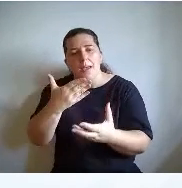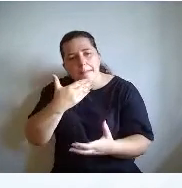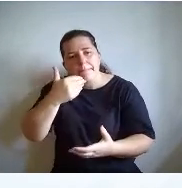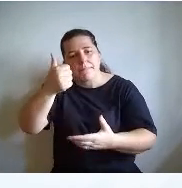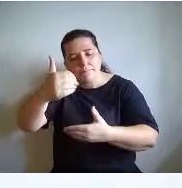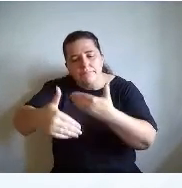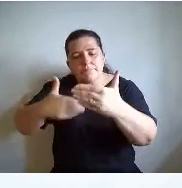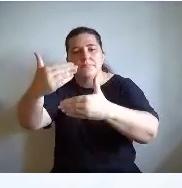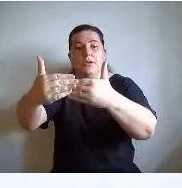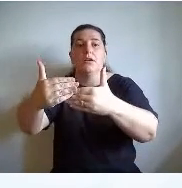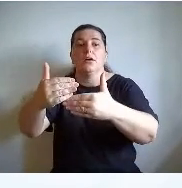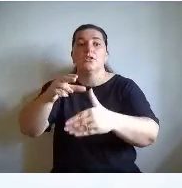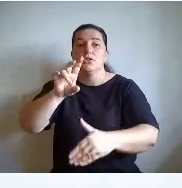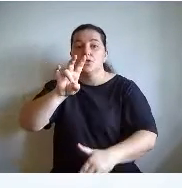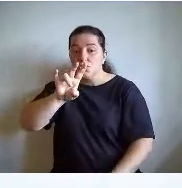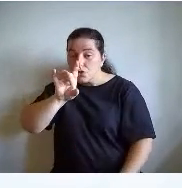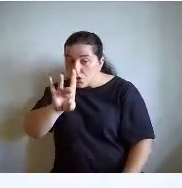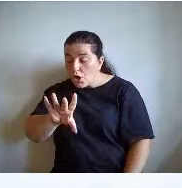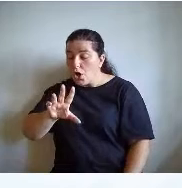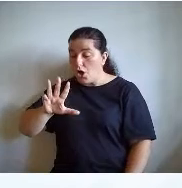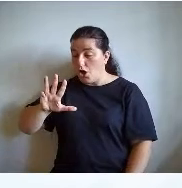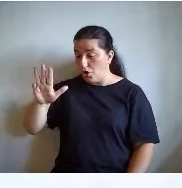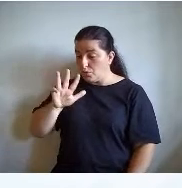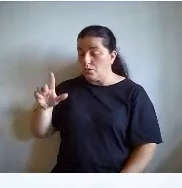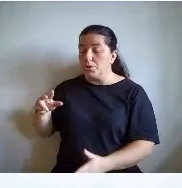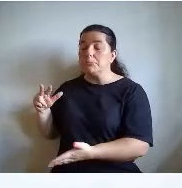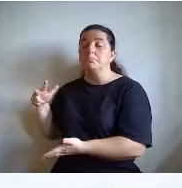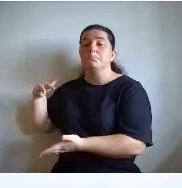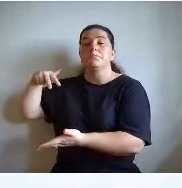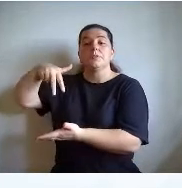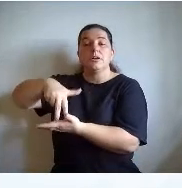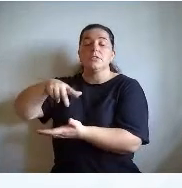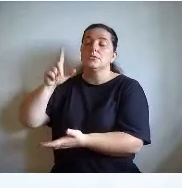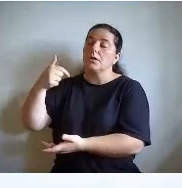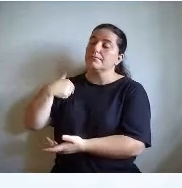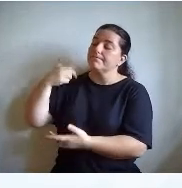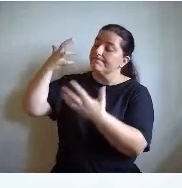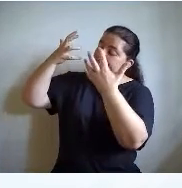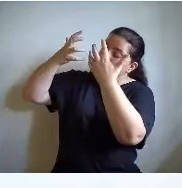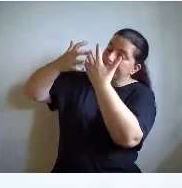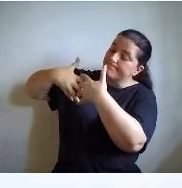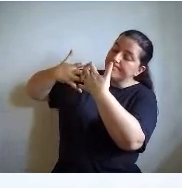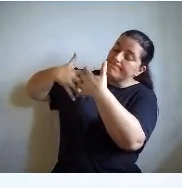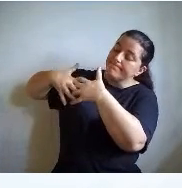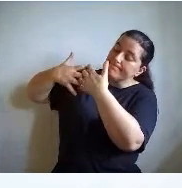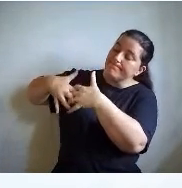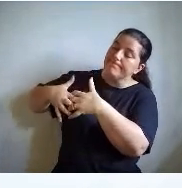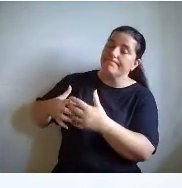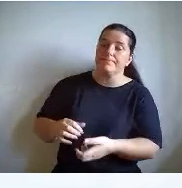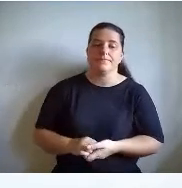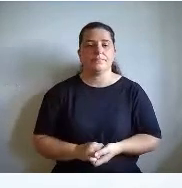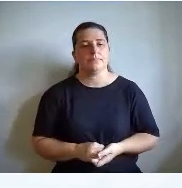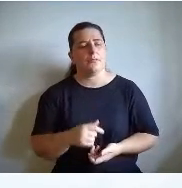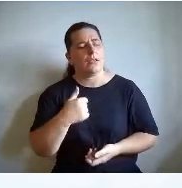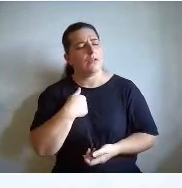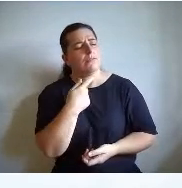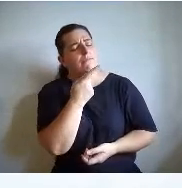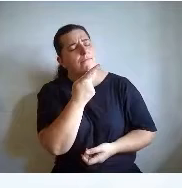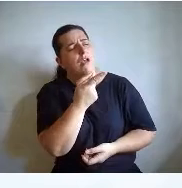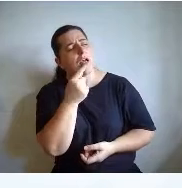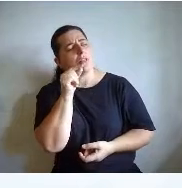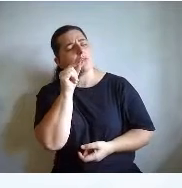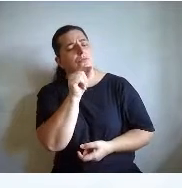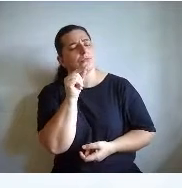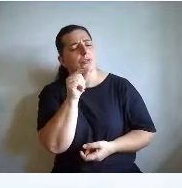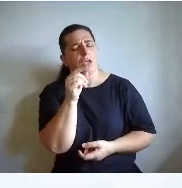dele. já traz essa reflexão, entendeu? Eu penso assim. Eu diria que o